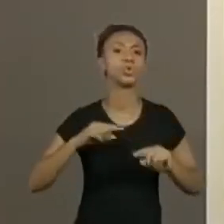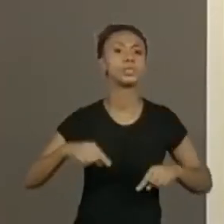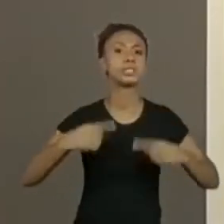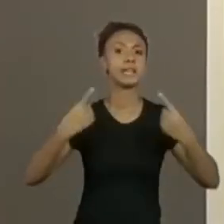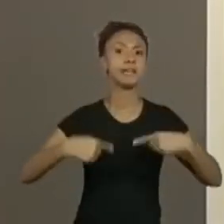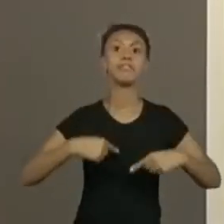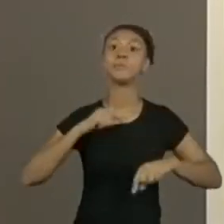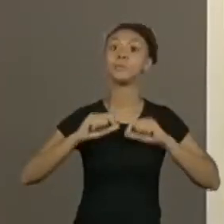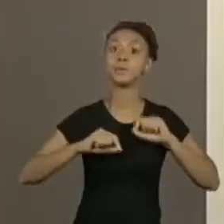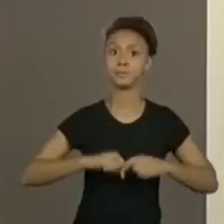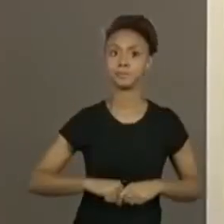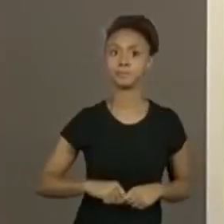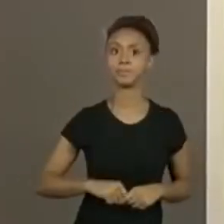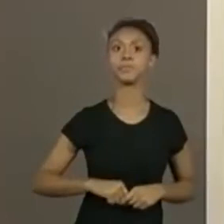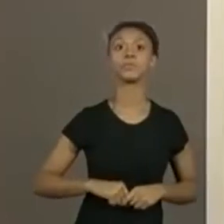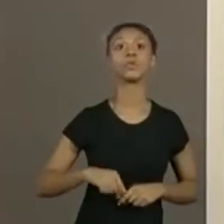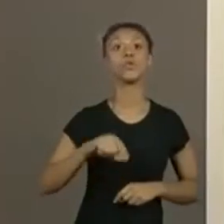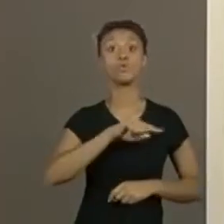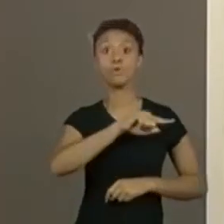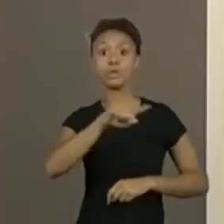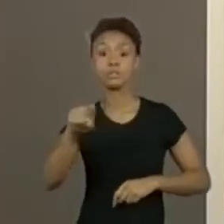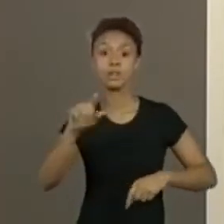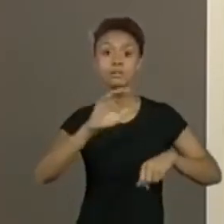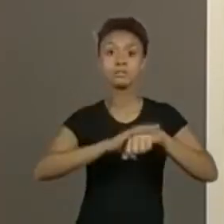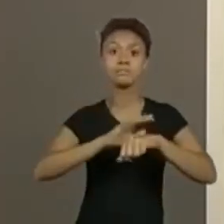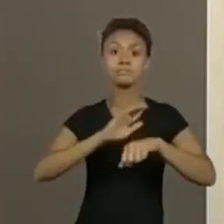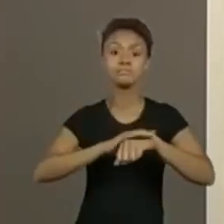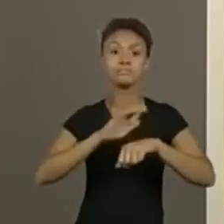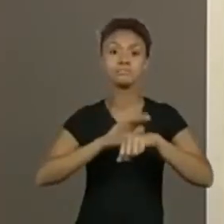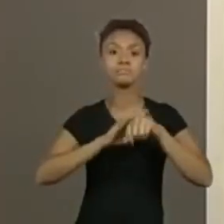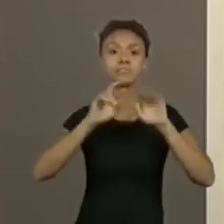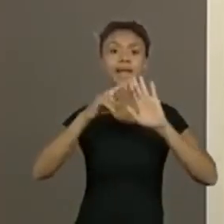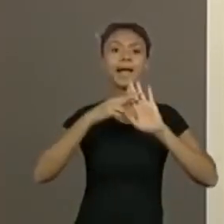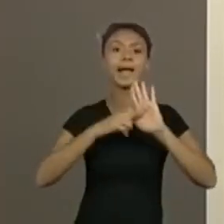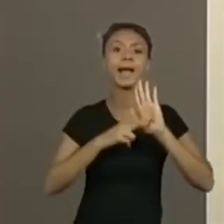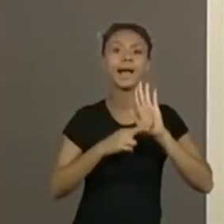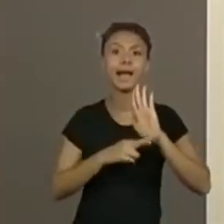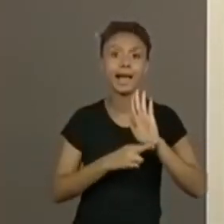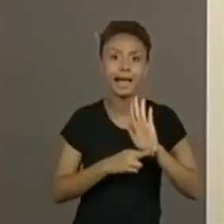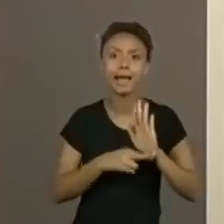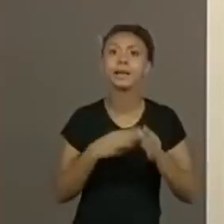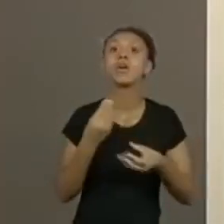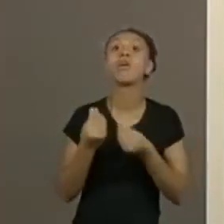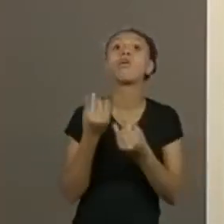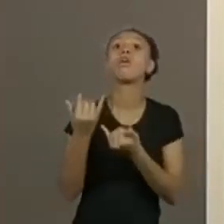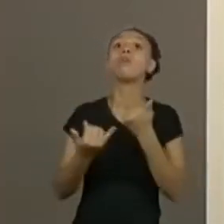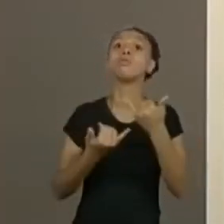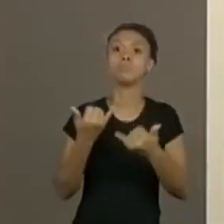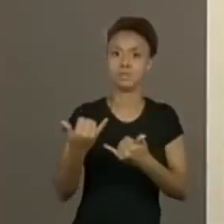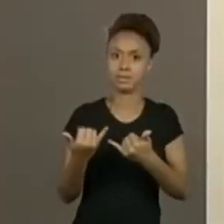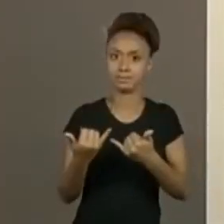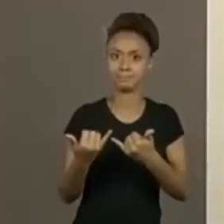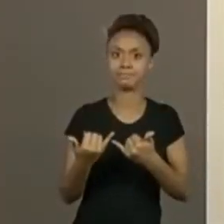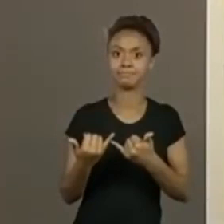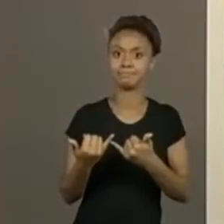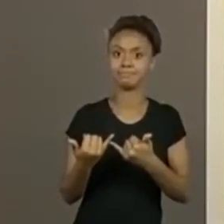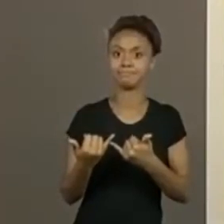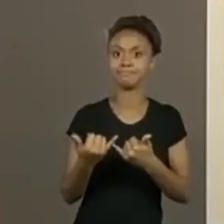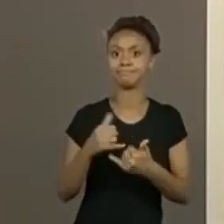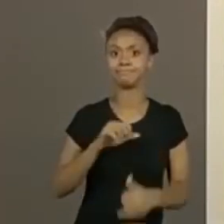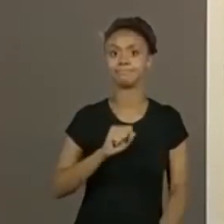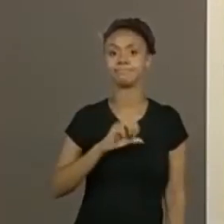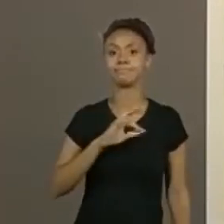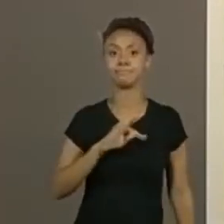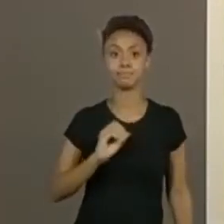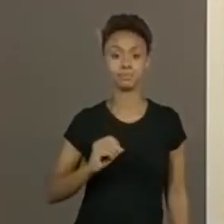desafio? Depois vocês elaborarem as orientações de como brinca, como a gente joga